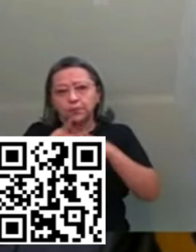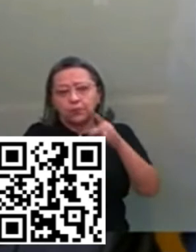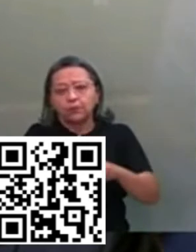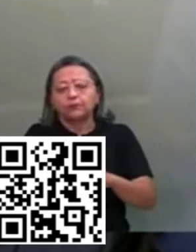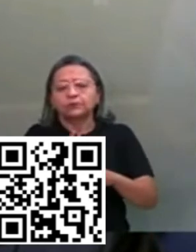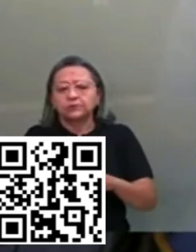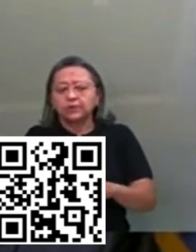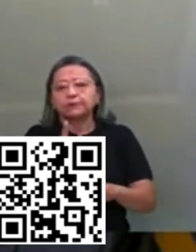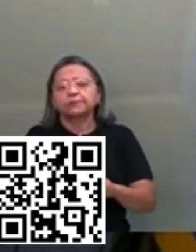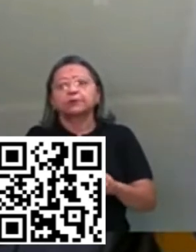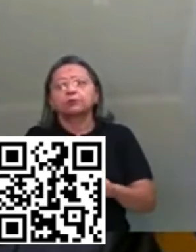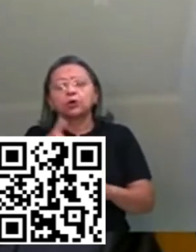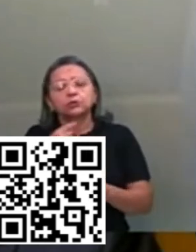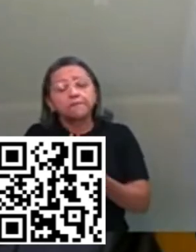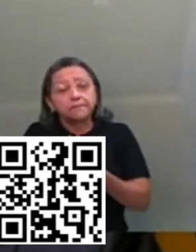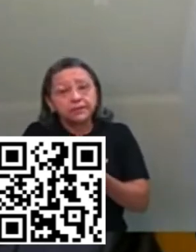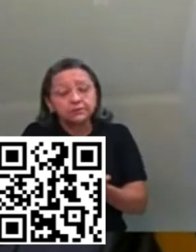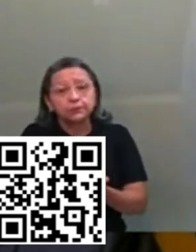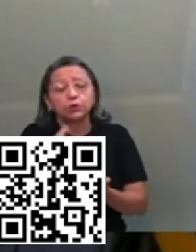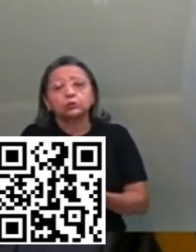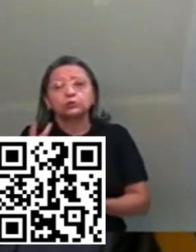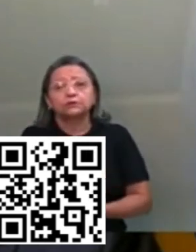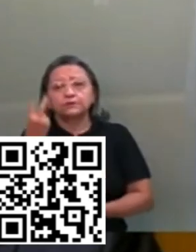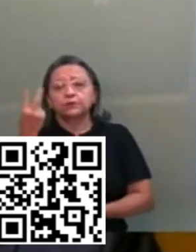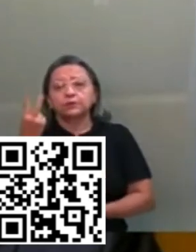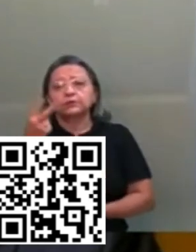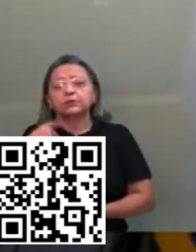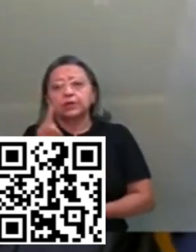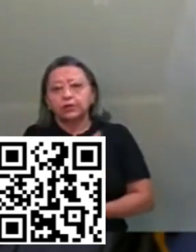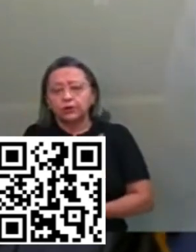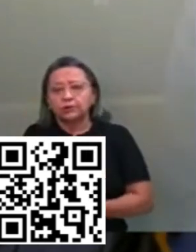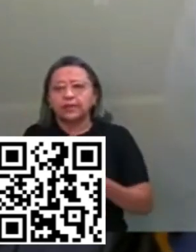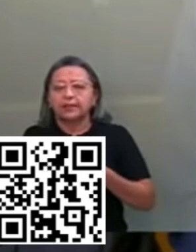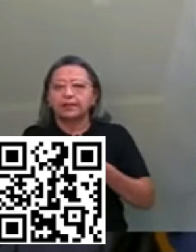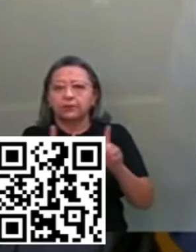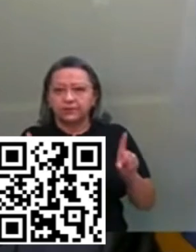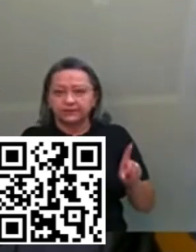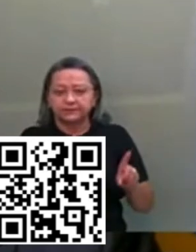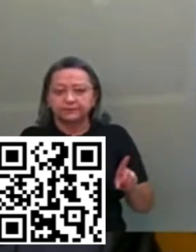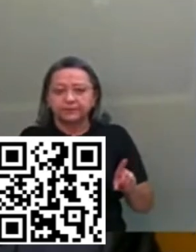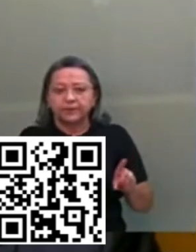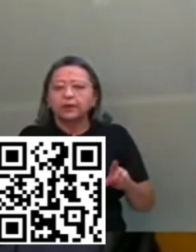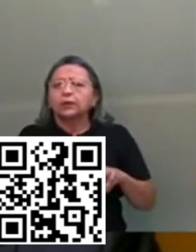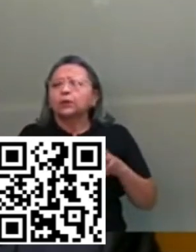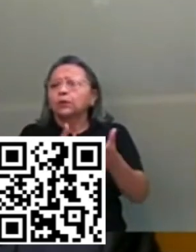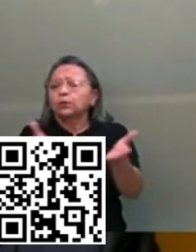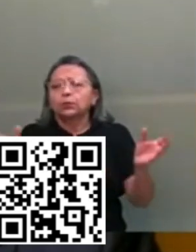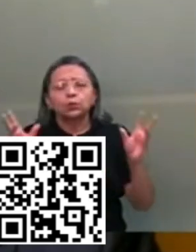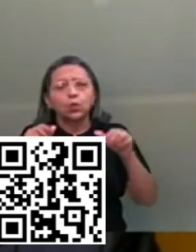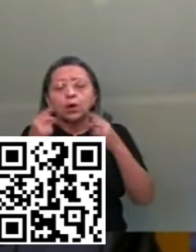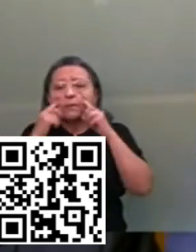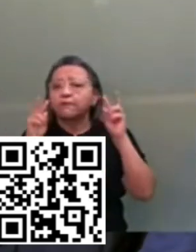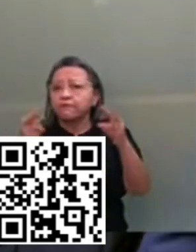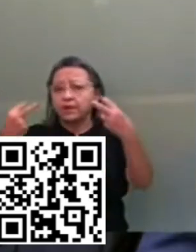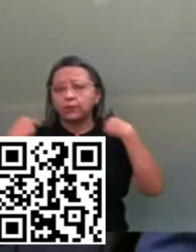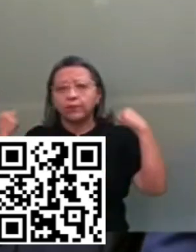sempre calcado em nossos princípios, nossos valores e em nossa democracia. Os senhores nunca me verão vir aqui